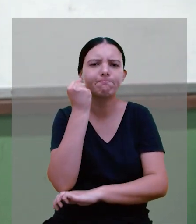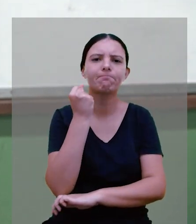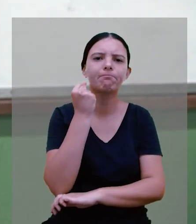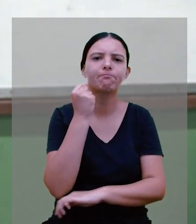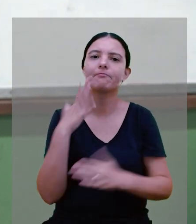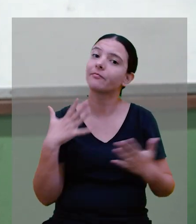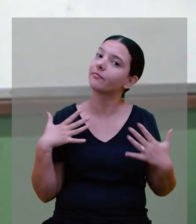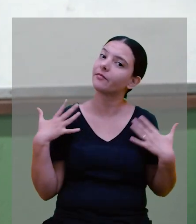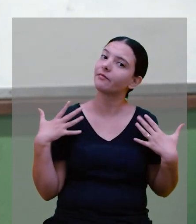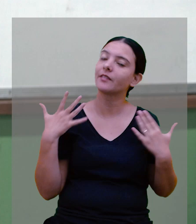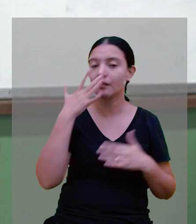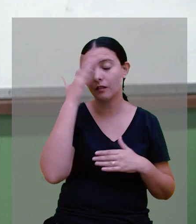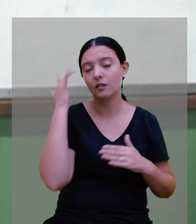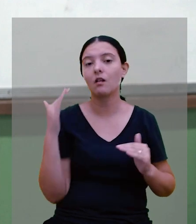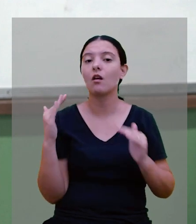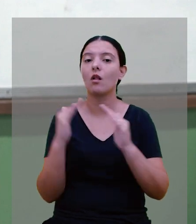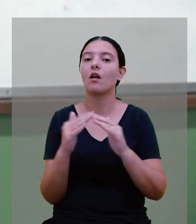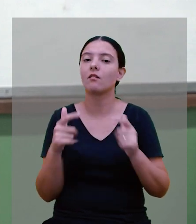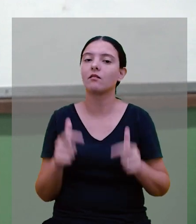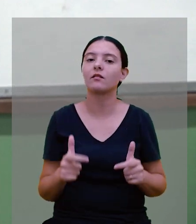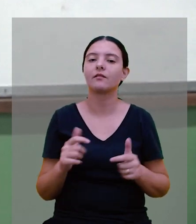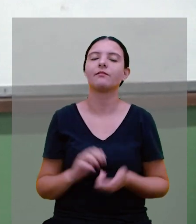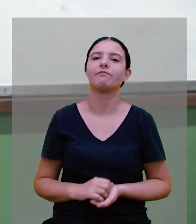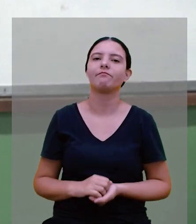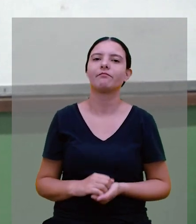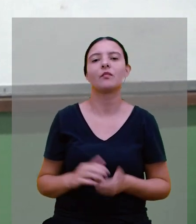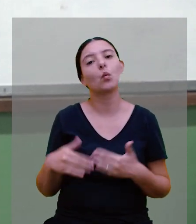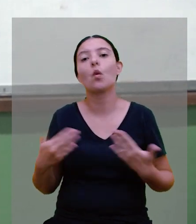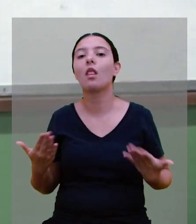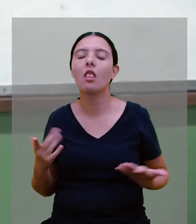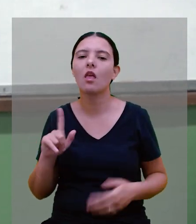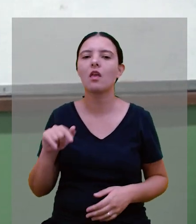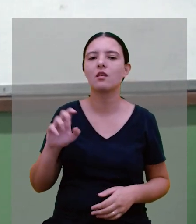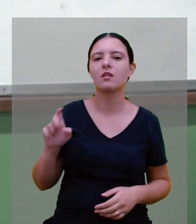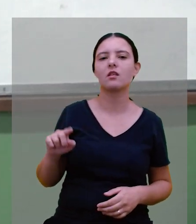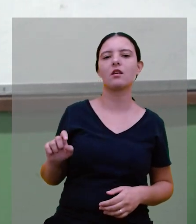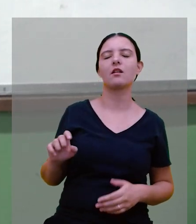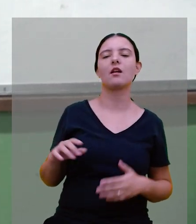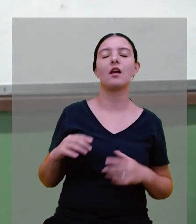e a alegria de quem mora nesse lugar. Colé Zé. Mas se